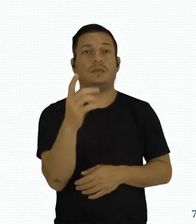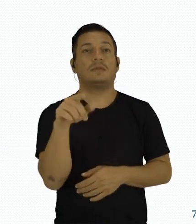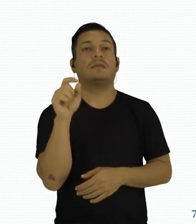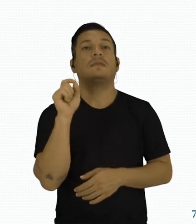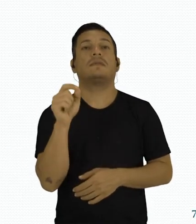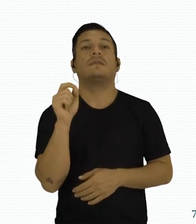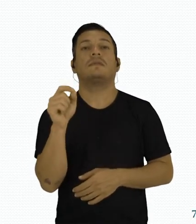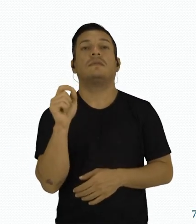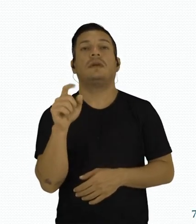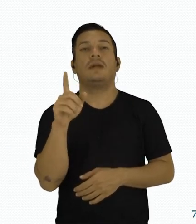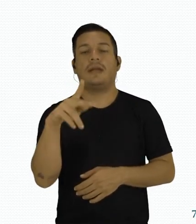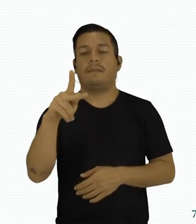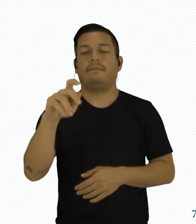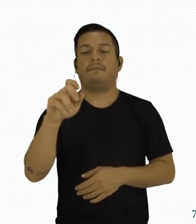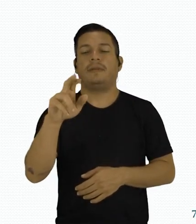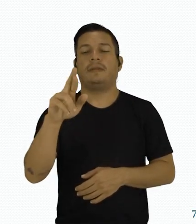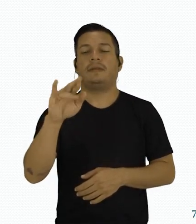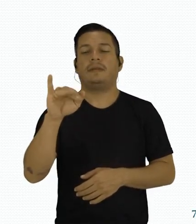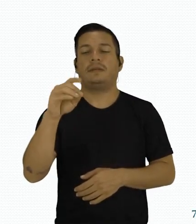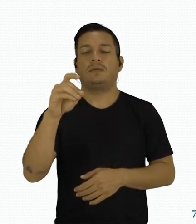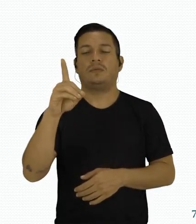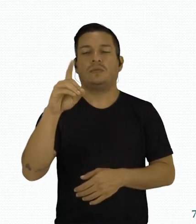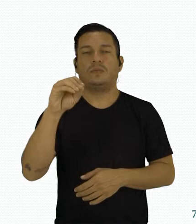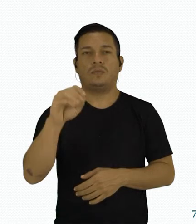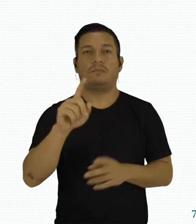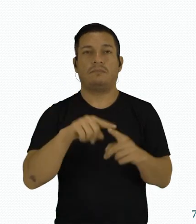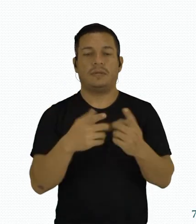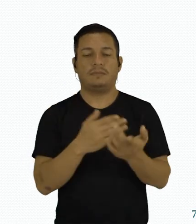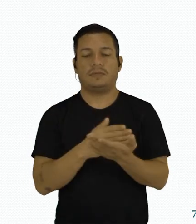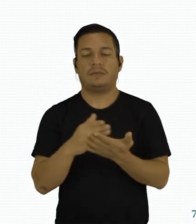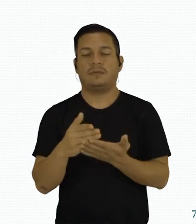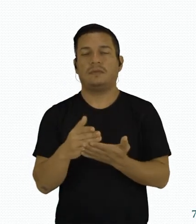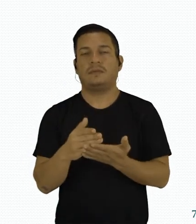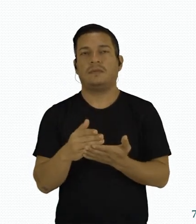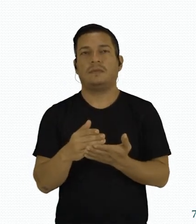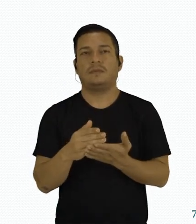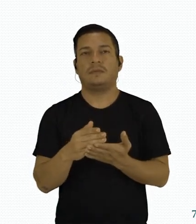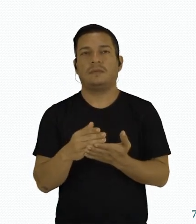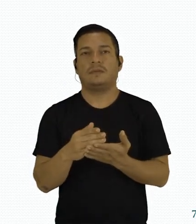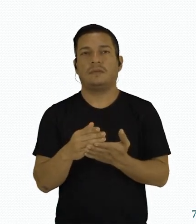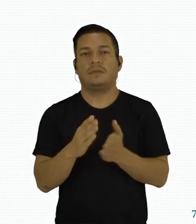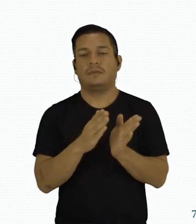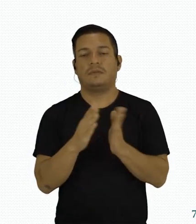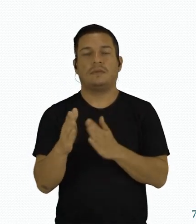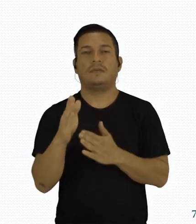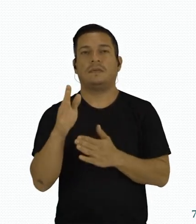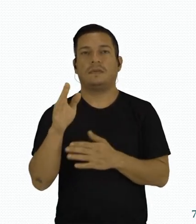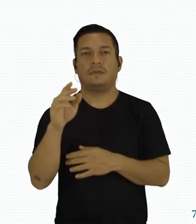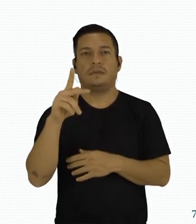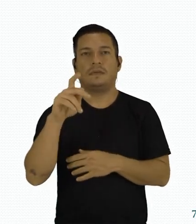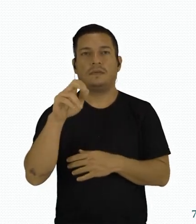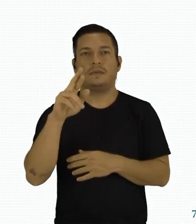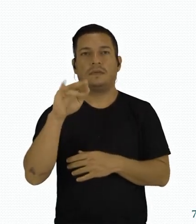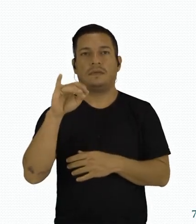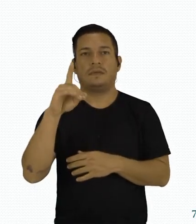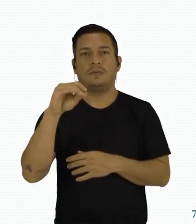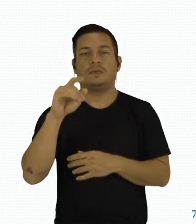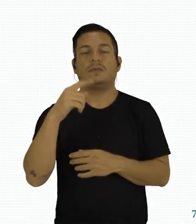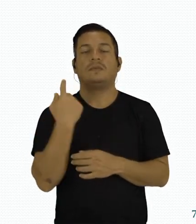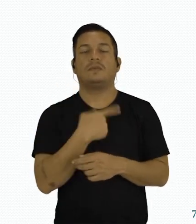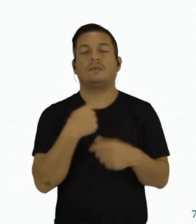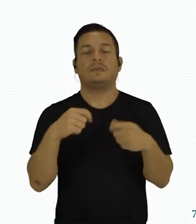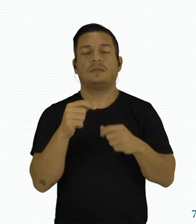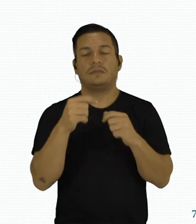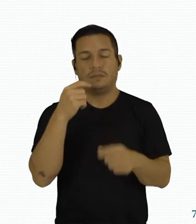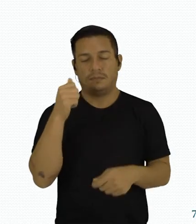aí o nosso período. Só que para eu iniciar o período dessa dízima periódica aí, nós temos que primeiro